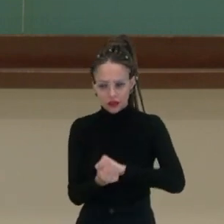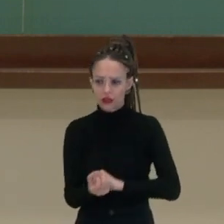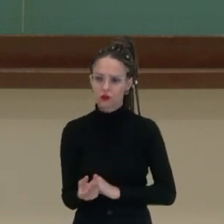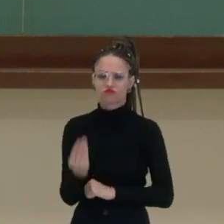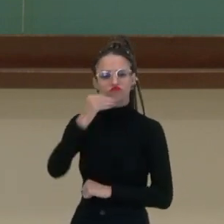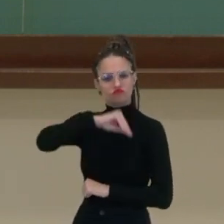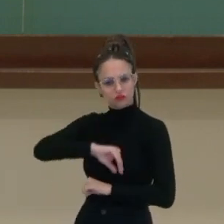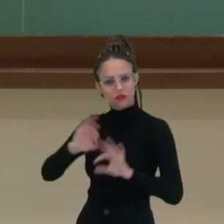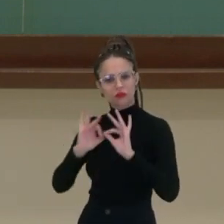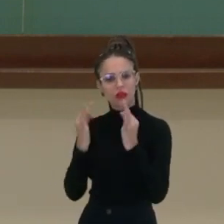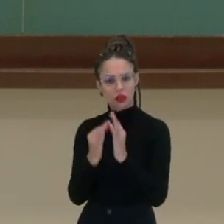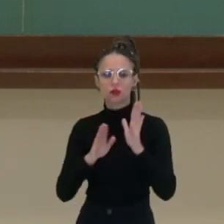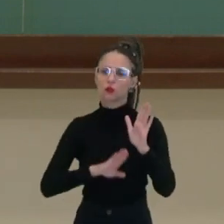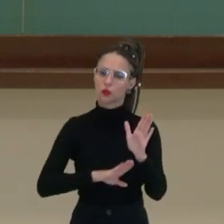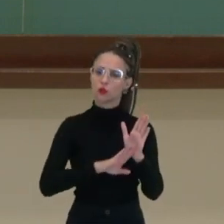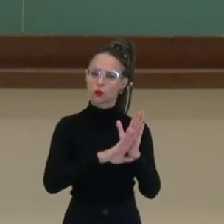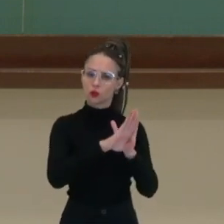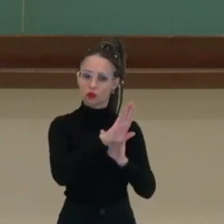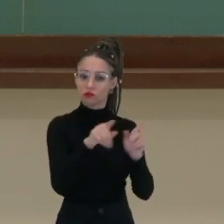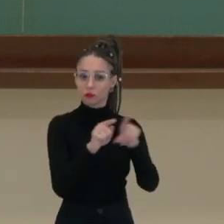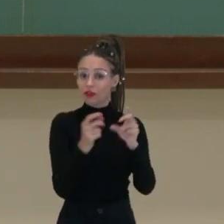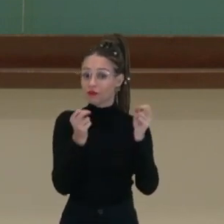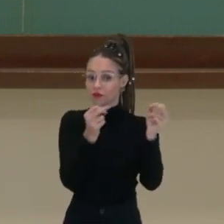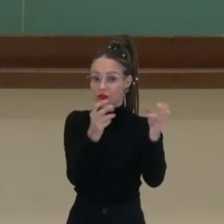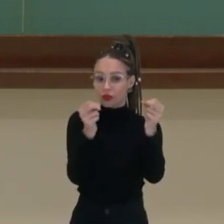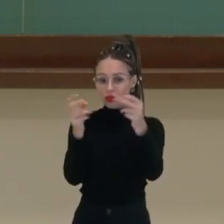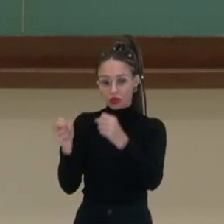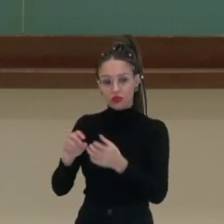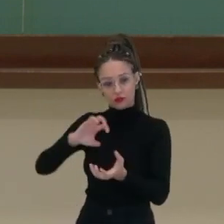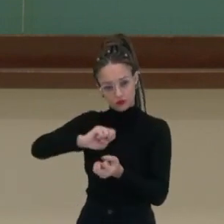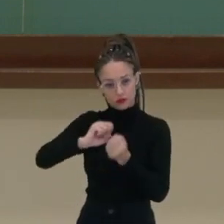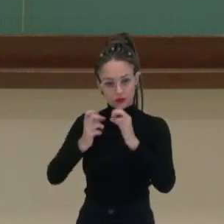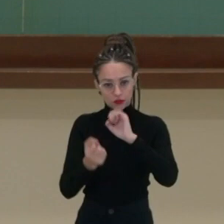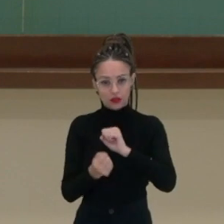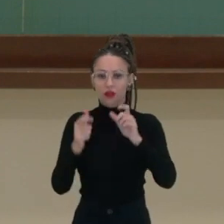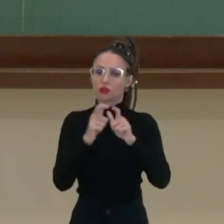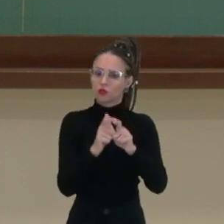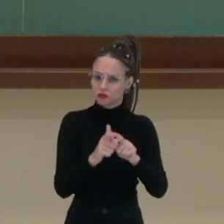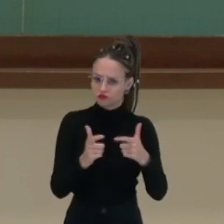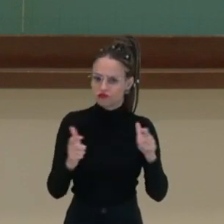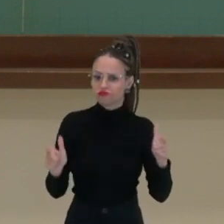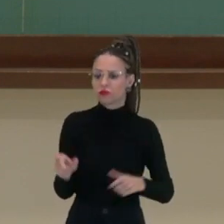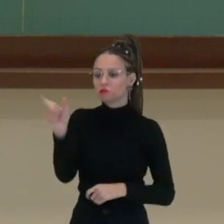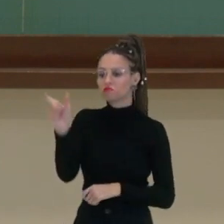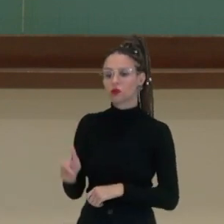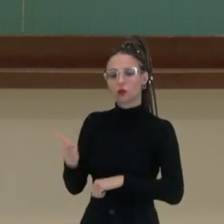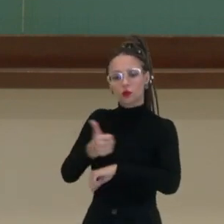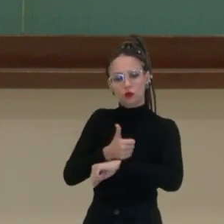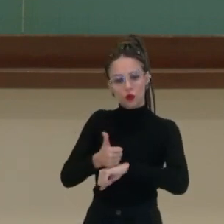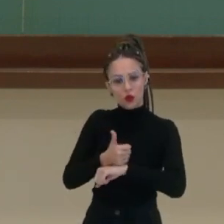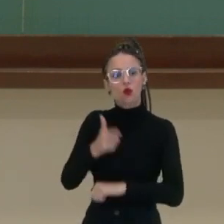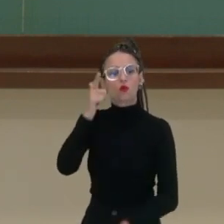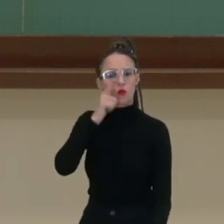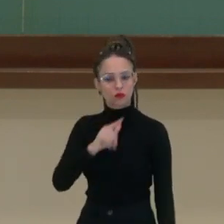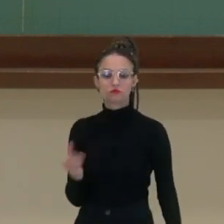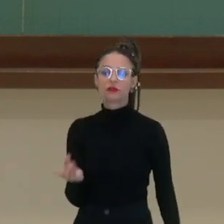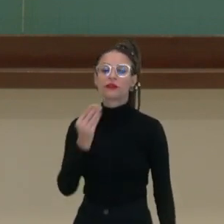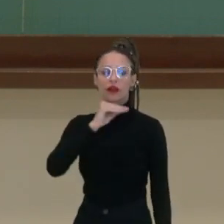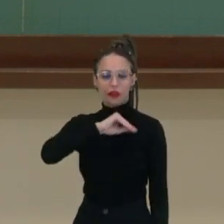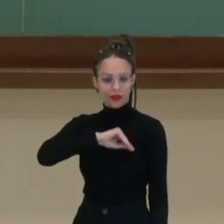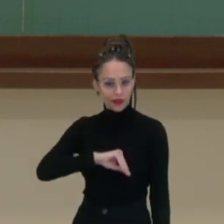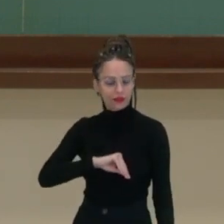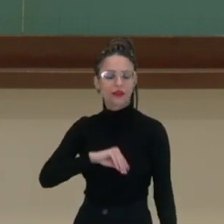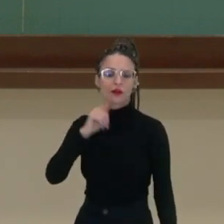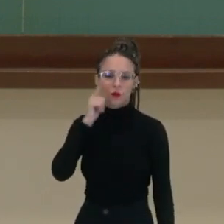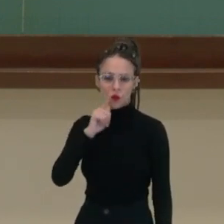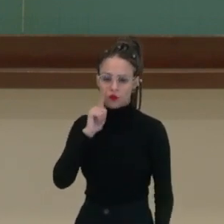a crescer, inclusive o comércio do artesanato. E o artesão consegue, então, ter essa renda para que